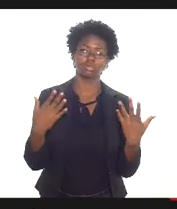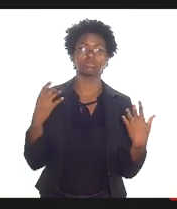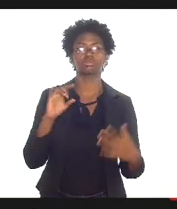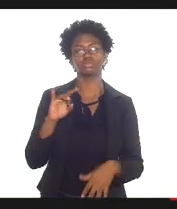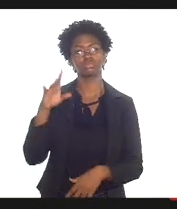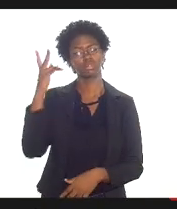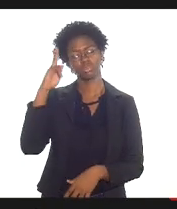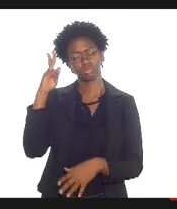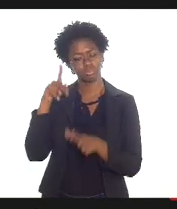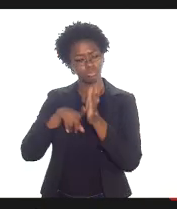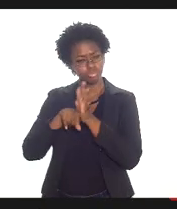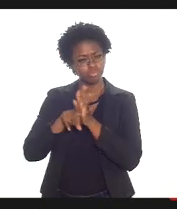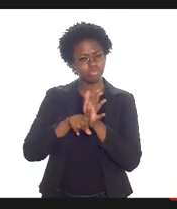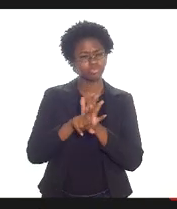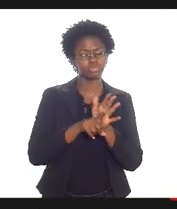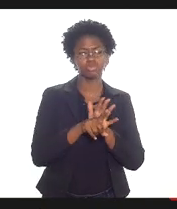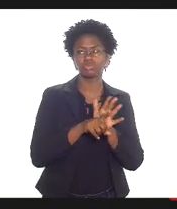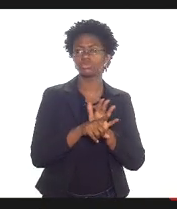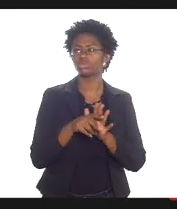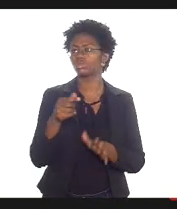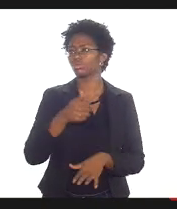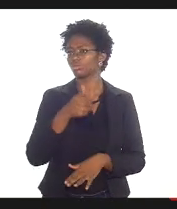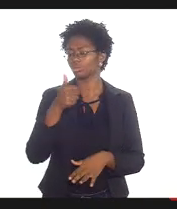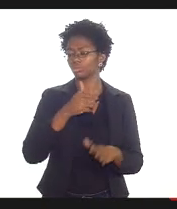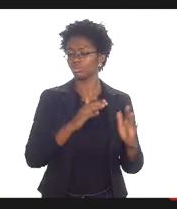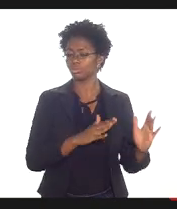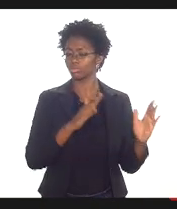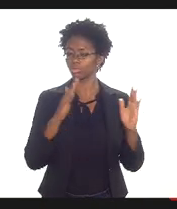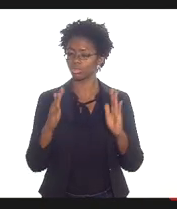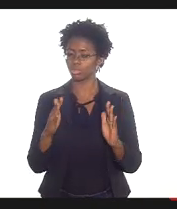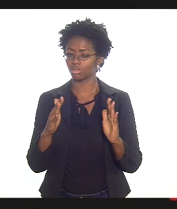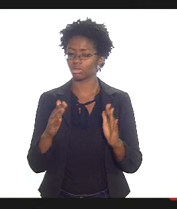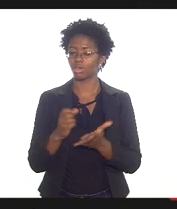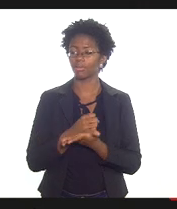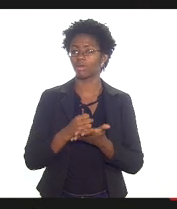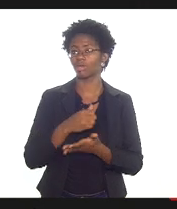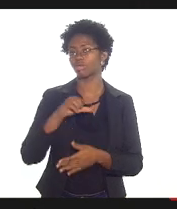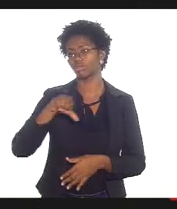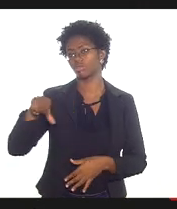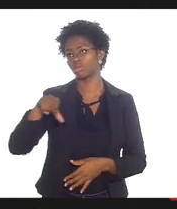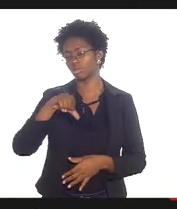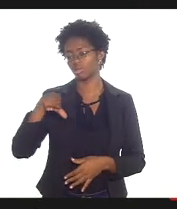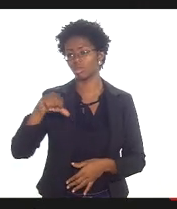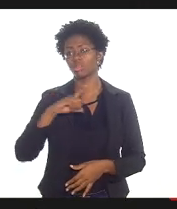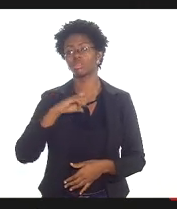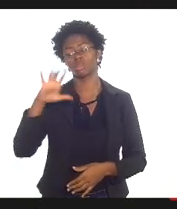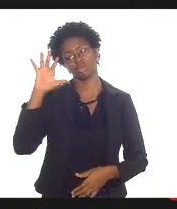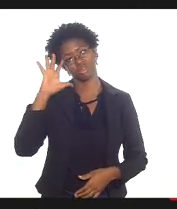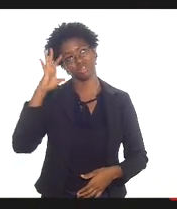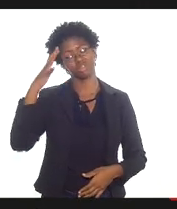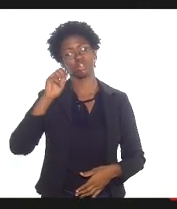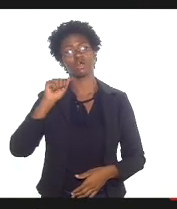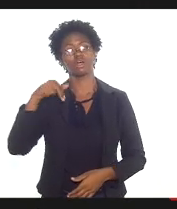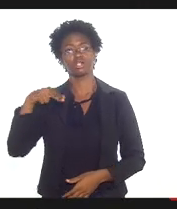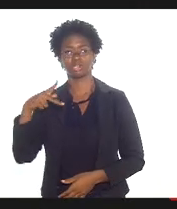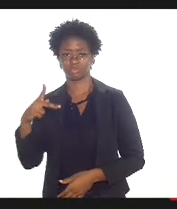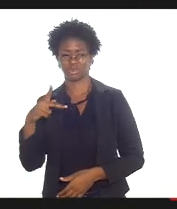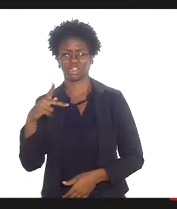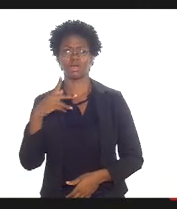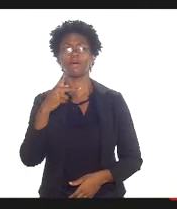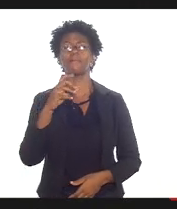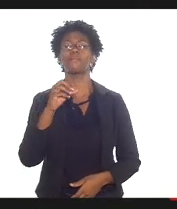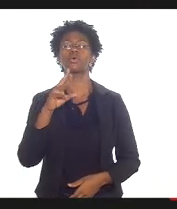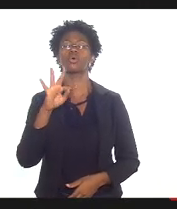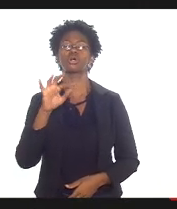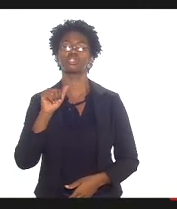num primeiro momento, lá atrás, em 99, houve uma resolução ANP, uma portaria ANP